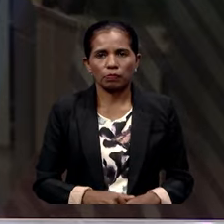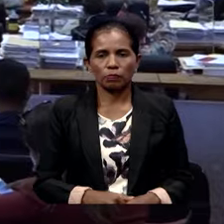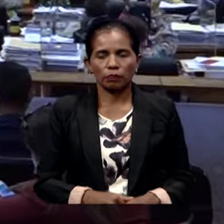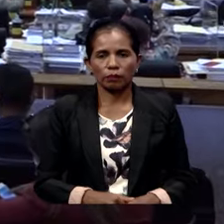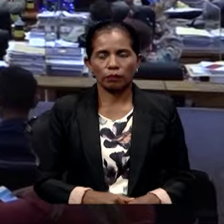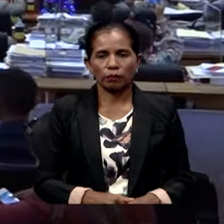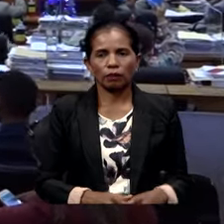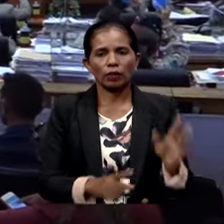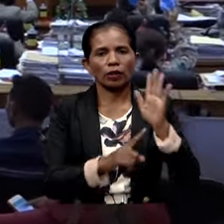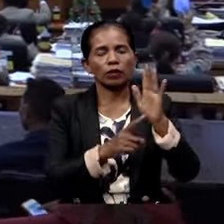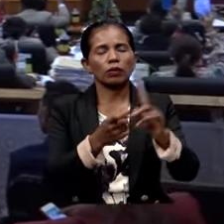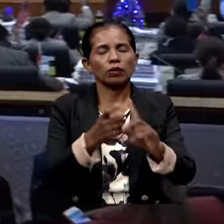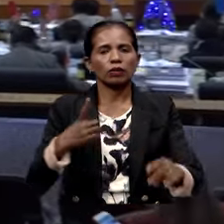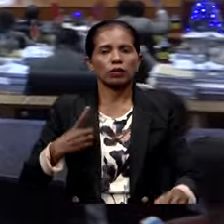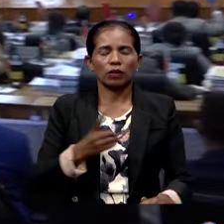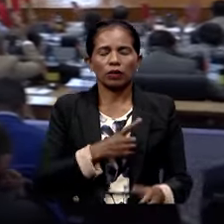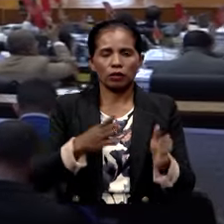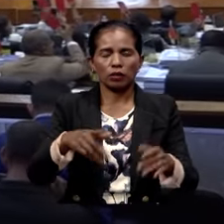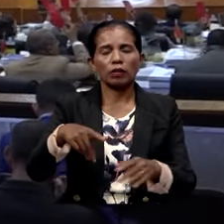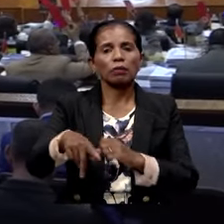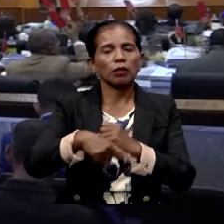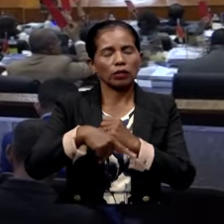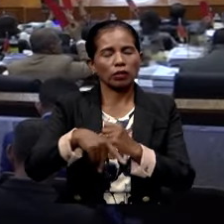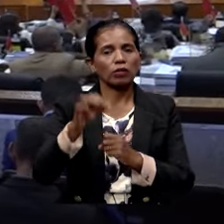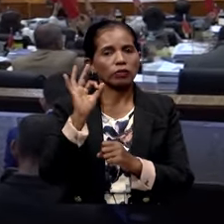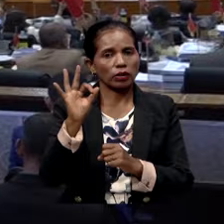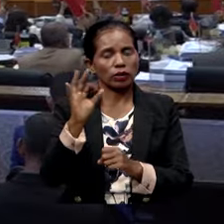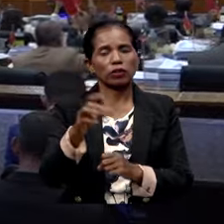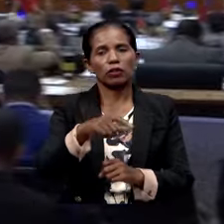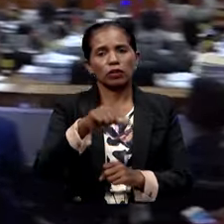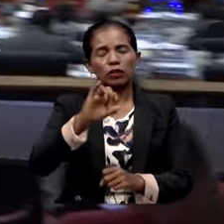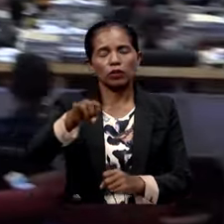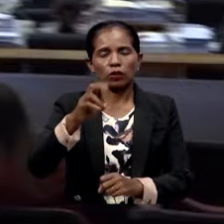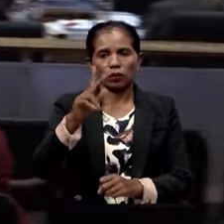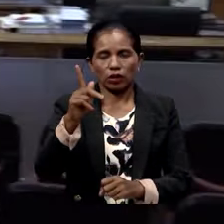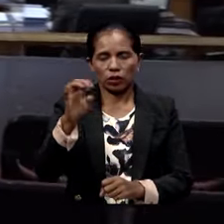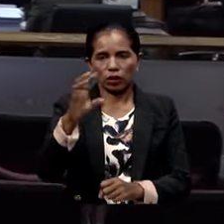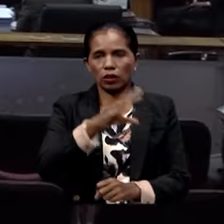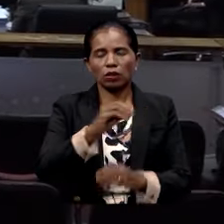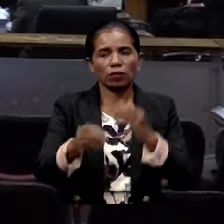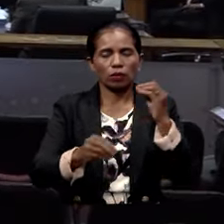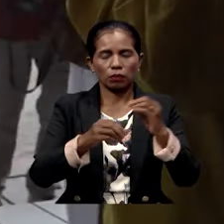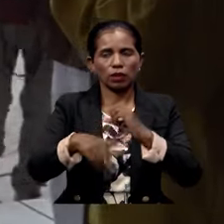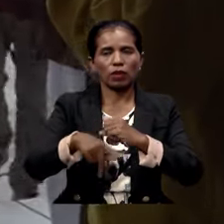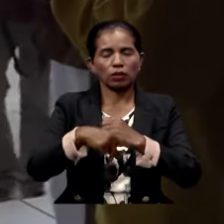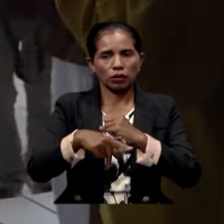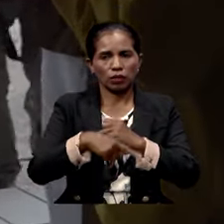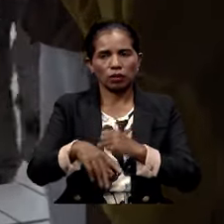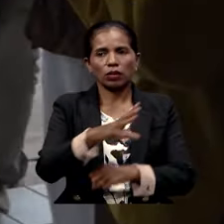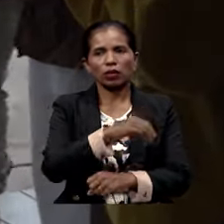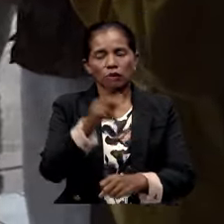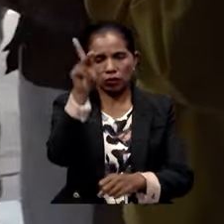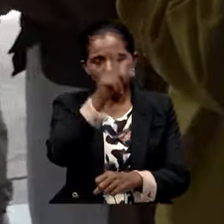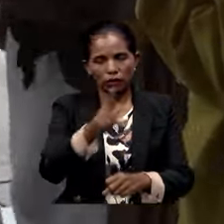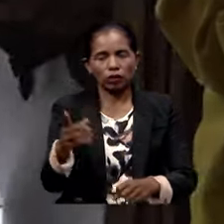Lia Hiracne, atou-se deputado Fratelin Joaquim dos Santos, Braluli, relaciona o pedido de fiscalização de bem maxira retoma para o Tribunal Recurso e a